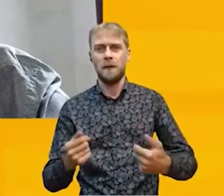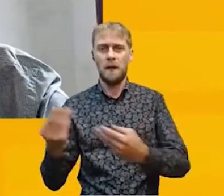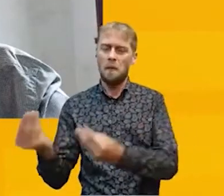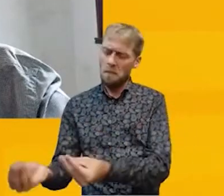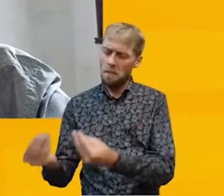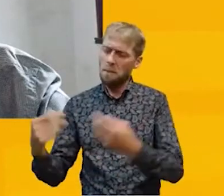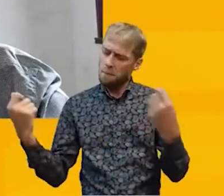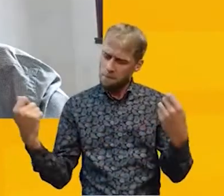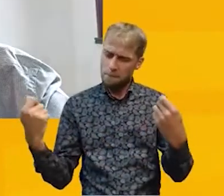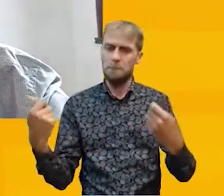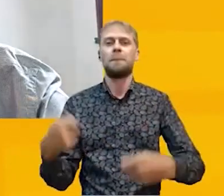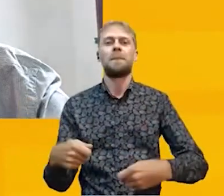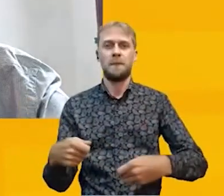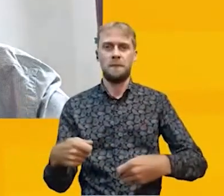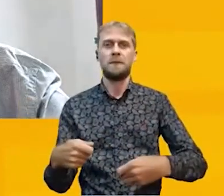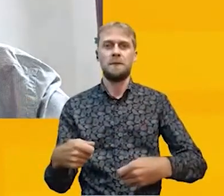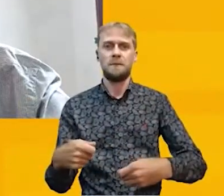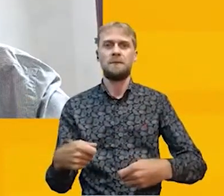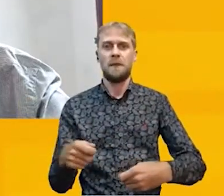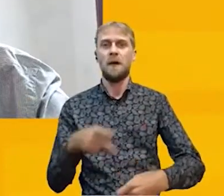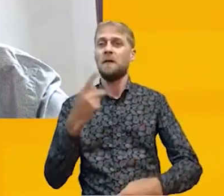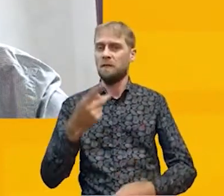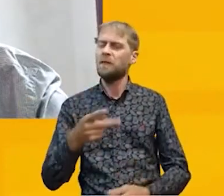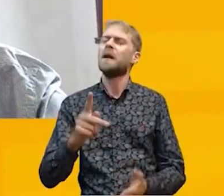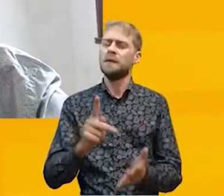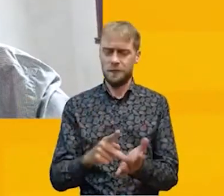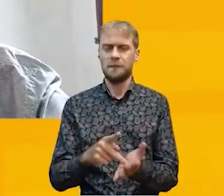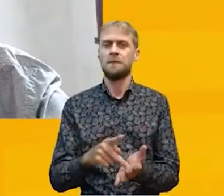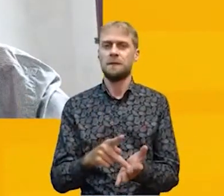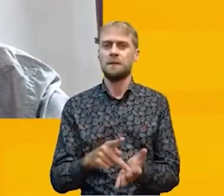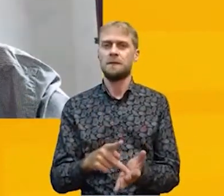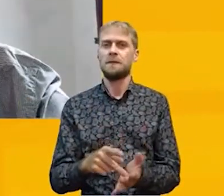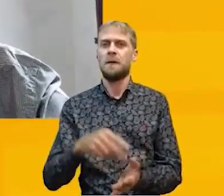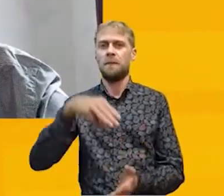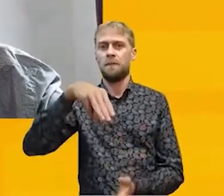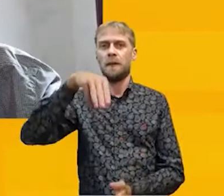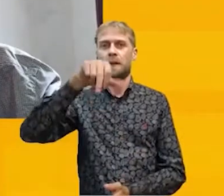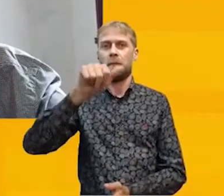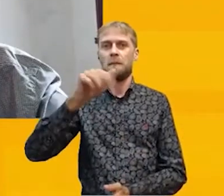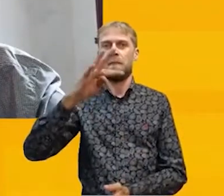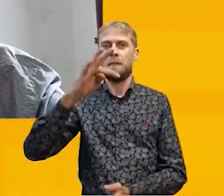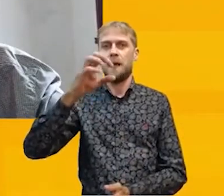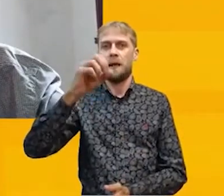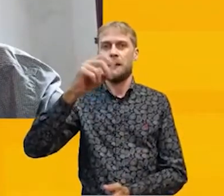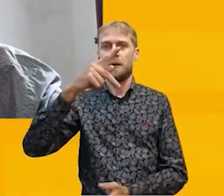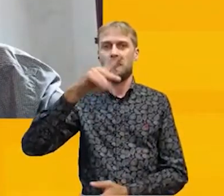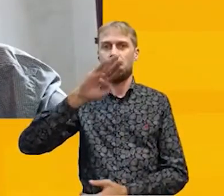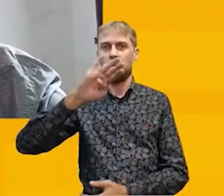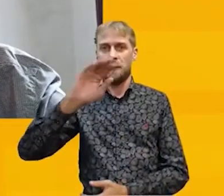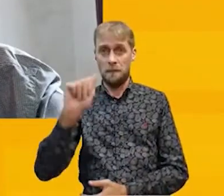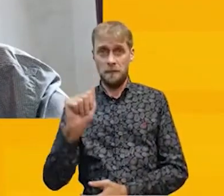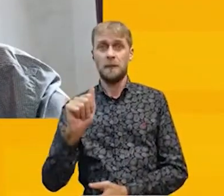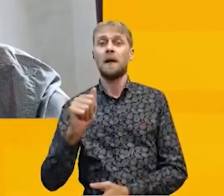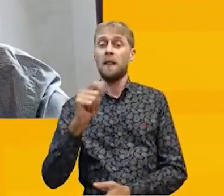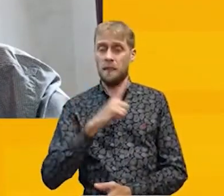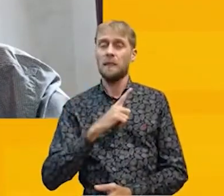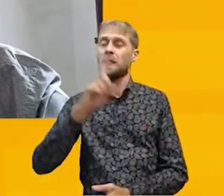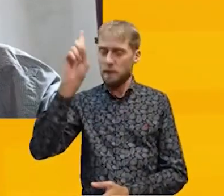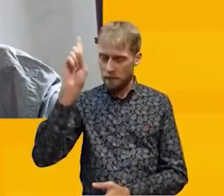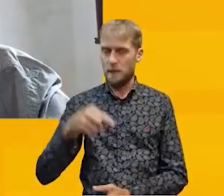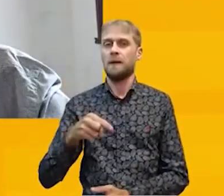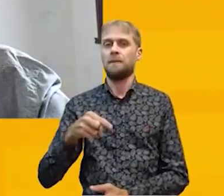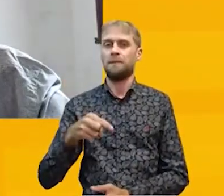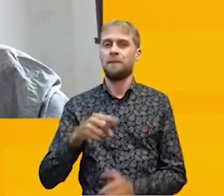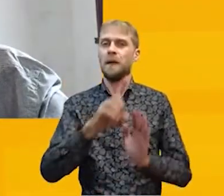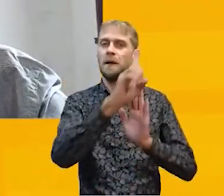a condição de dizer com muita firmeza que o Mato Piba existe. A questão do decreto é um